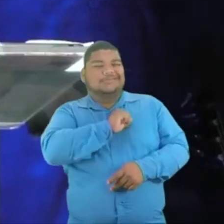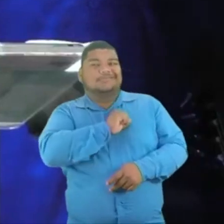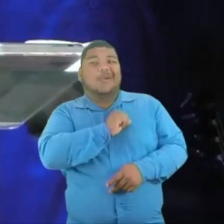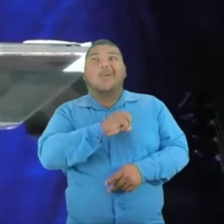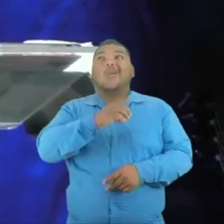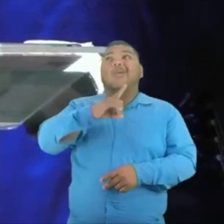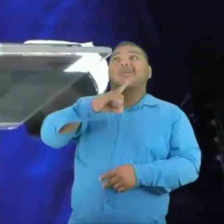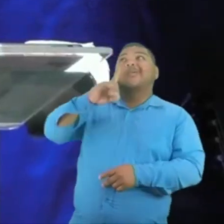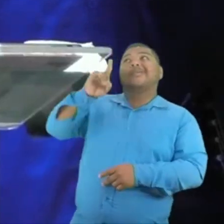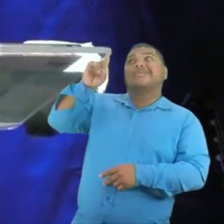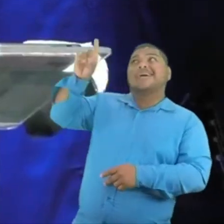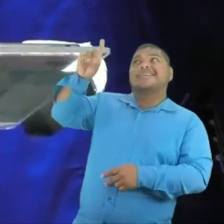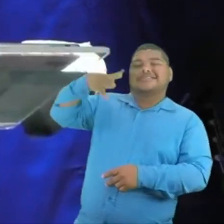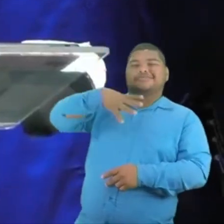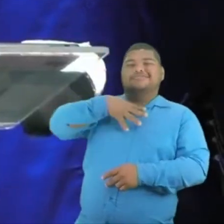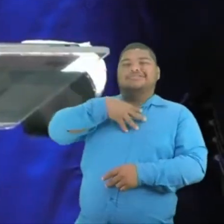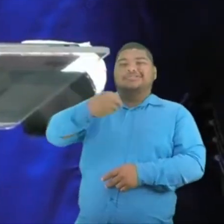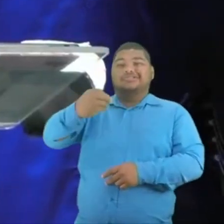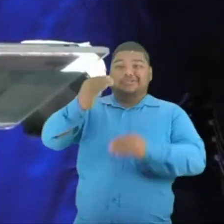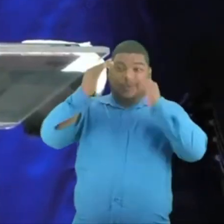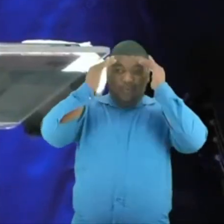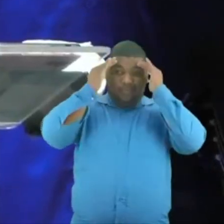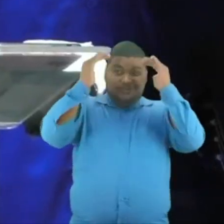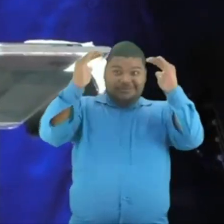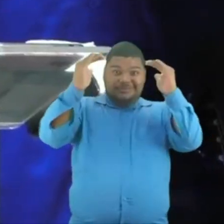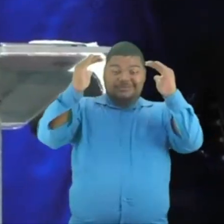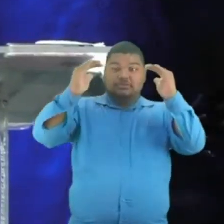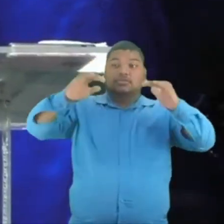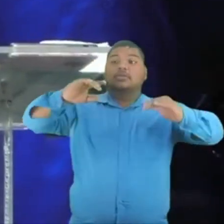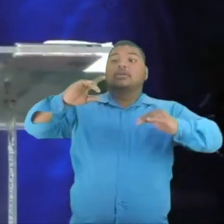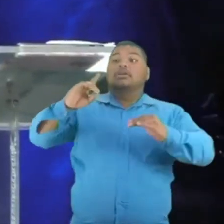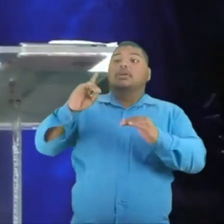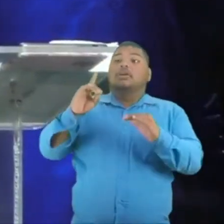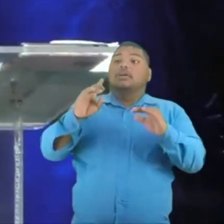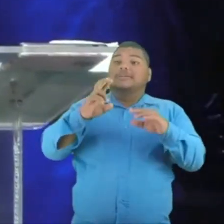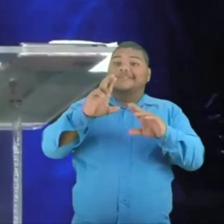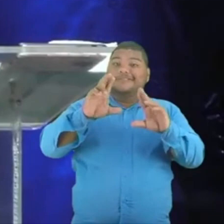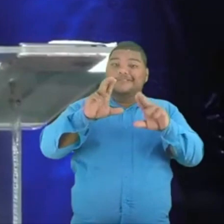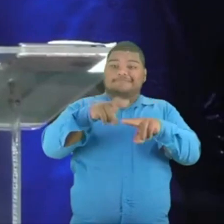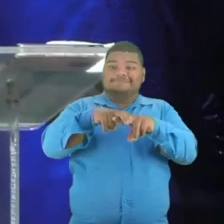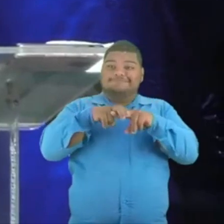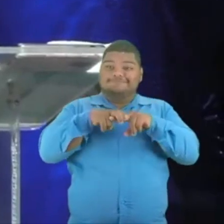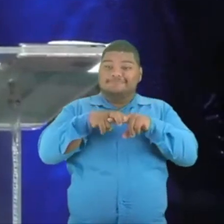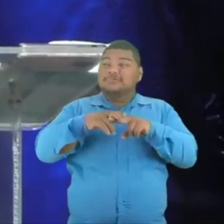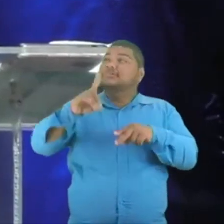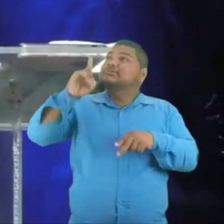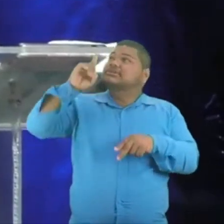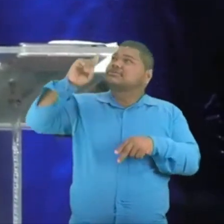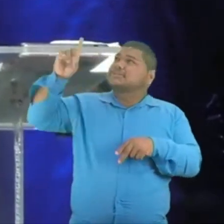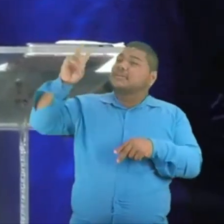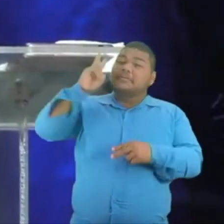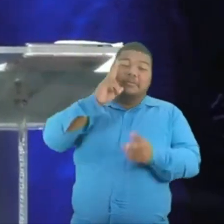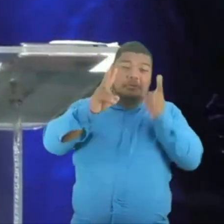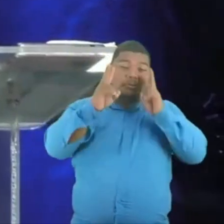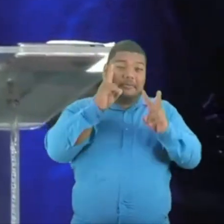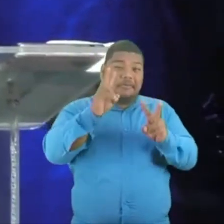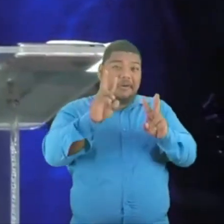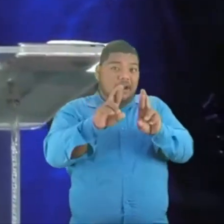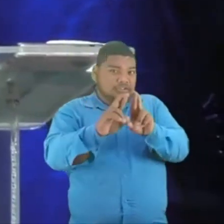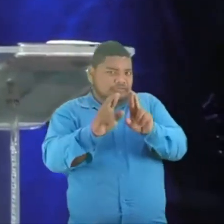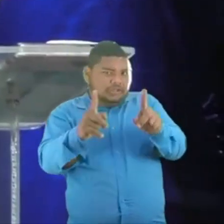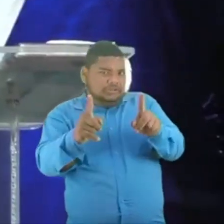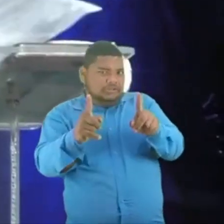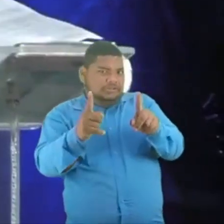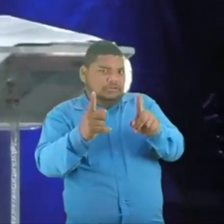tem compaixão do filho que lhe obedece. Então vocês verão novamente a diferença entre o justo e o ímpio, entre